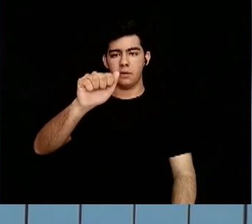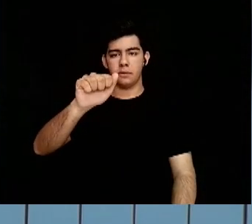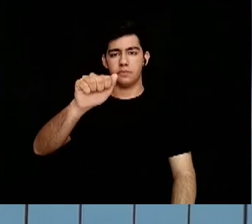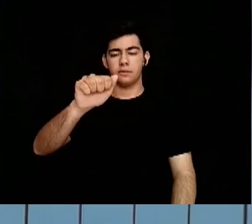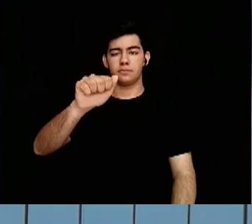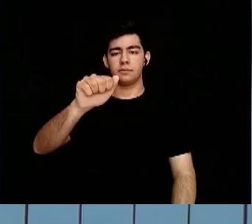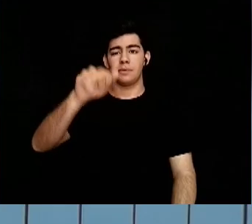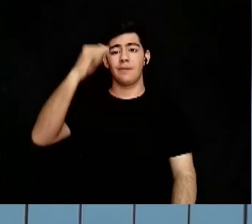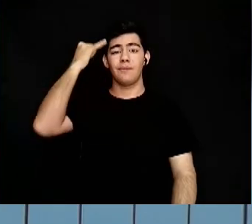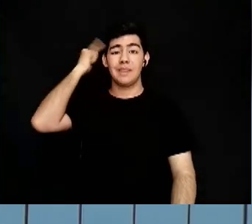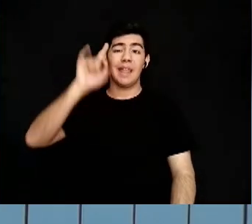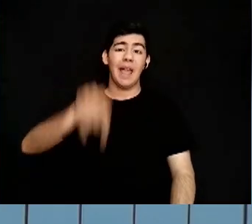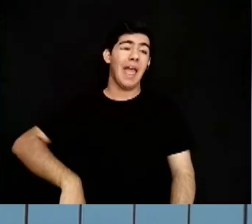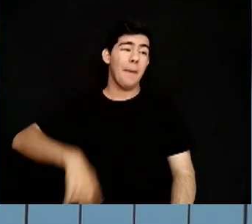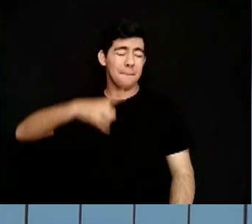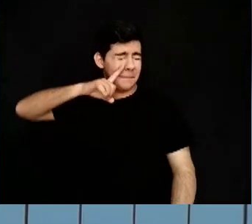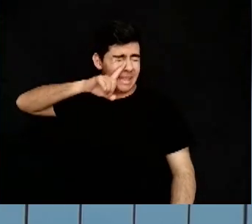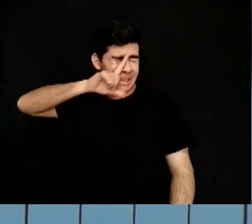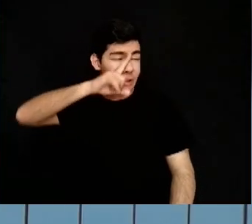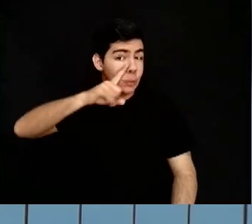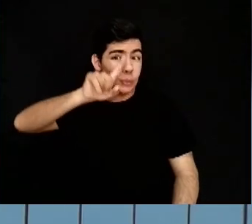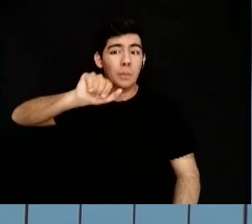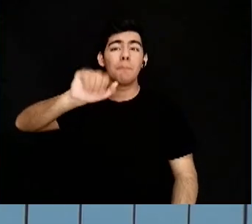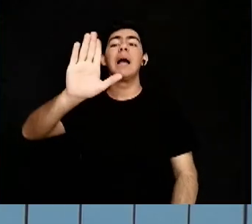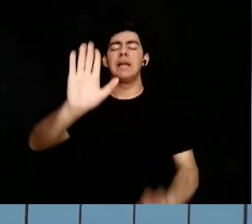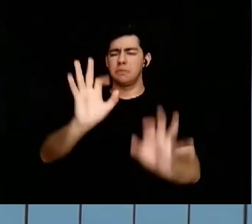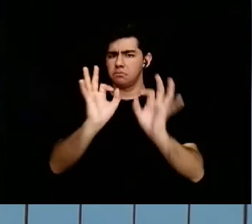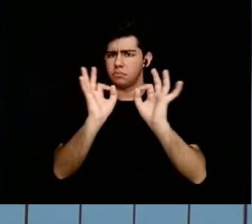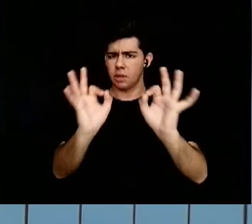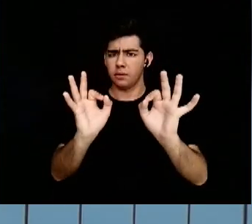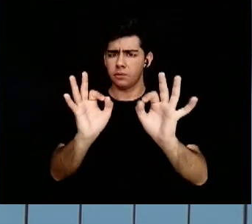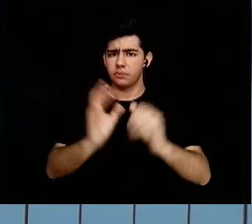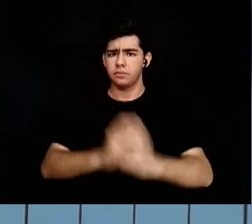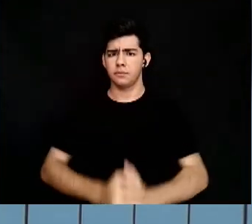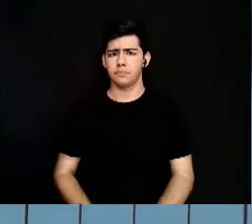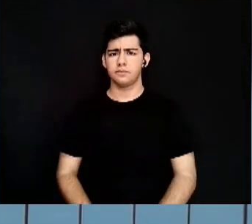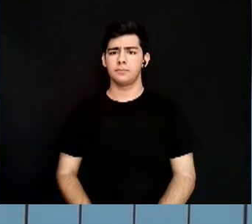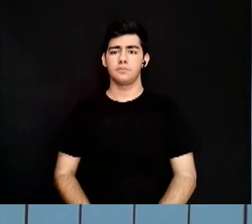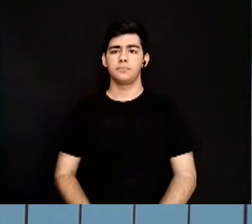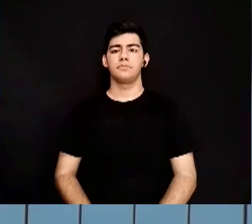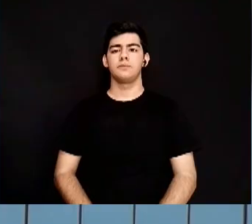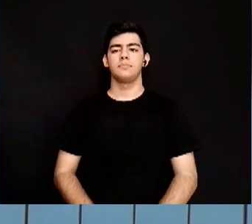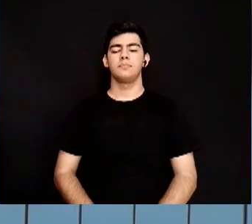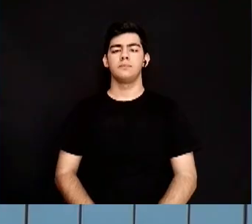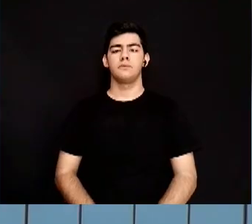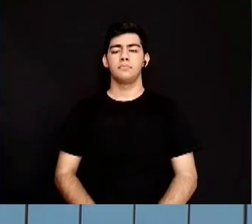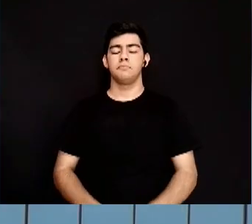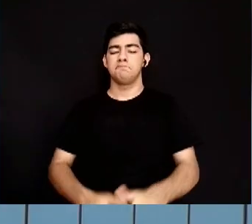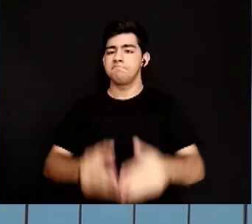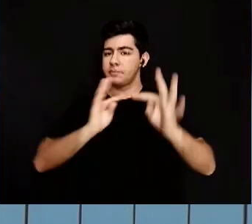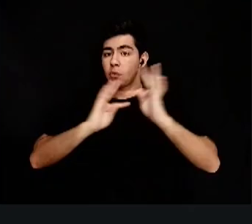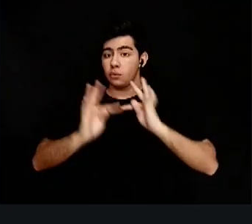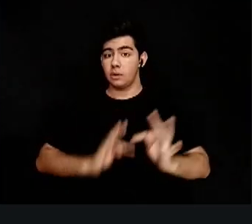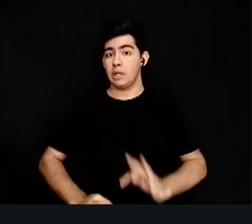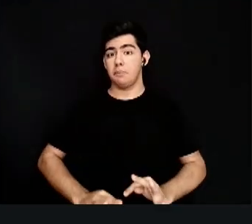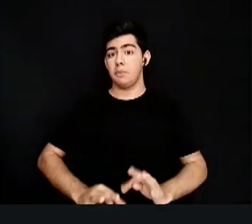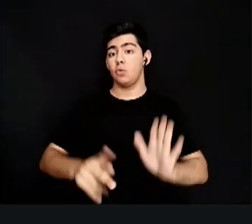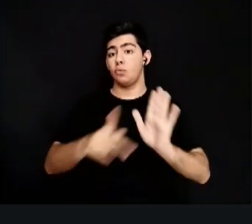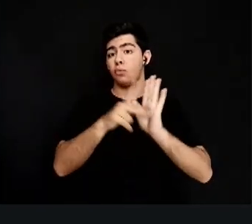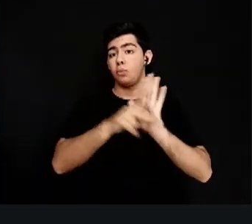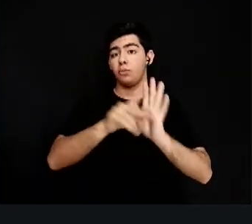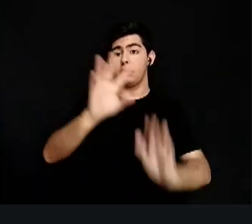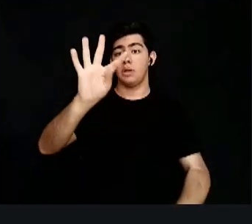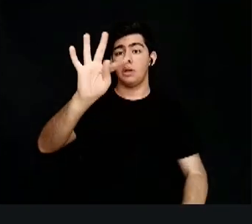você mesmo disse, essa é a parte mais de complicação mesmo dessa doença? O tratamento